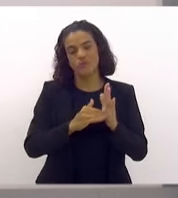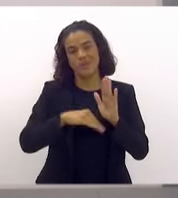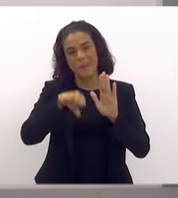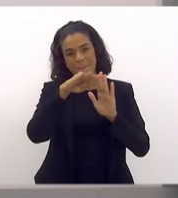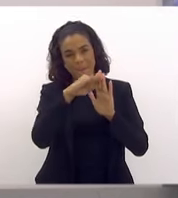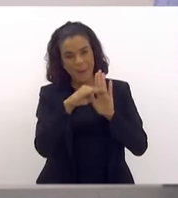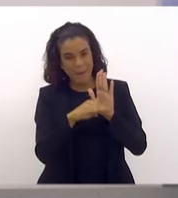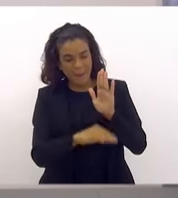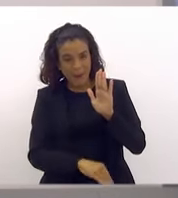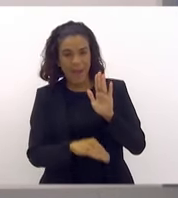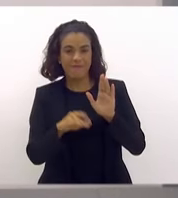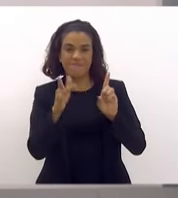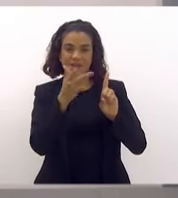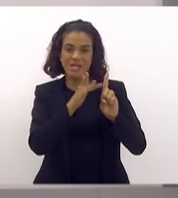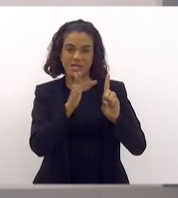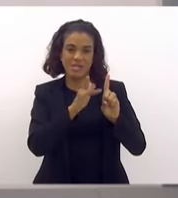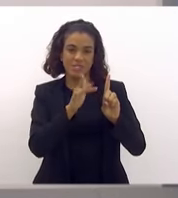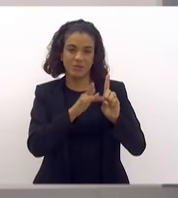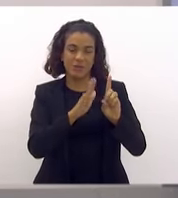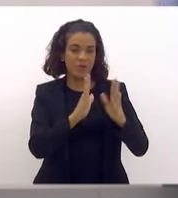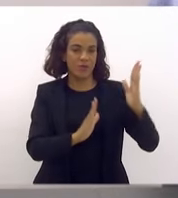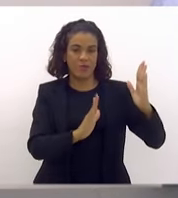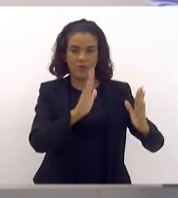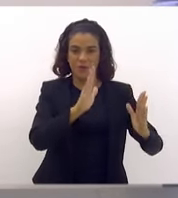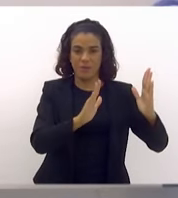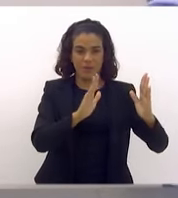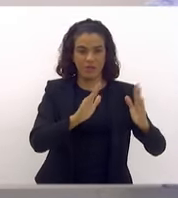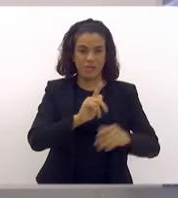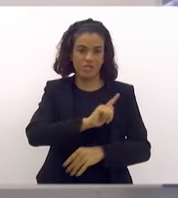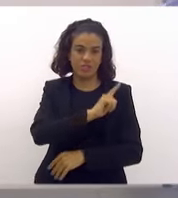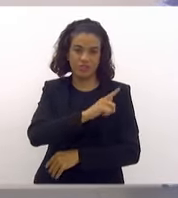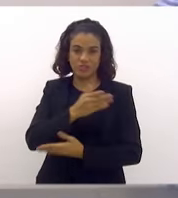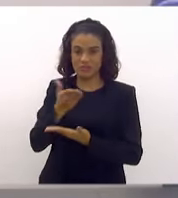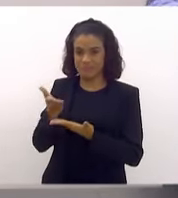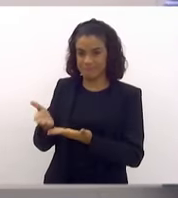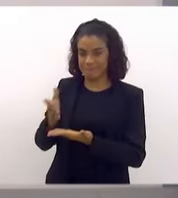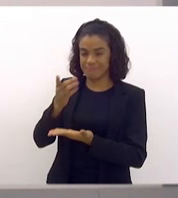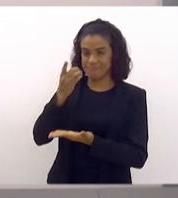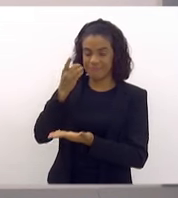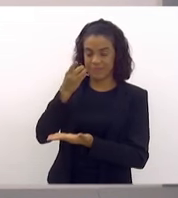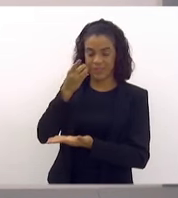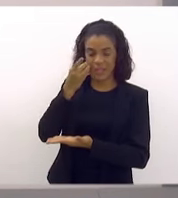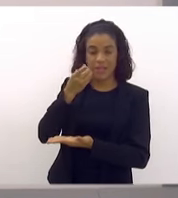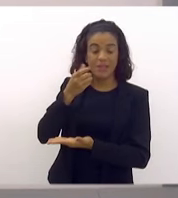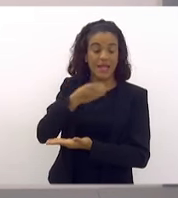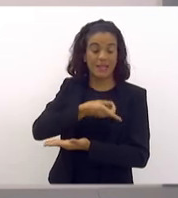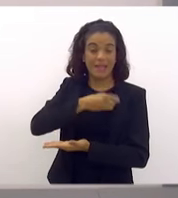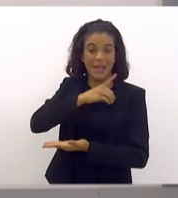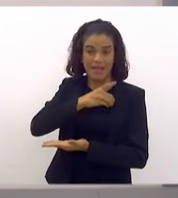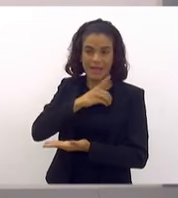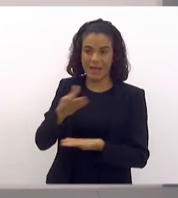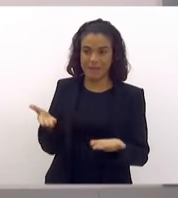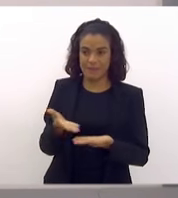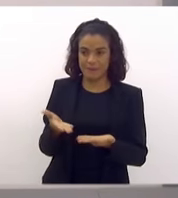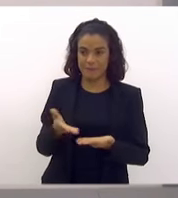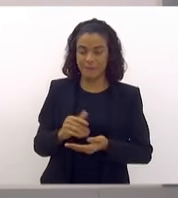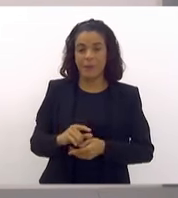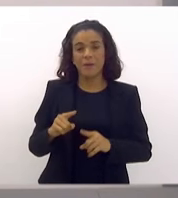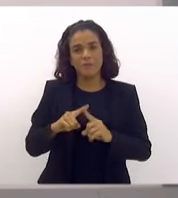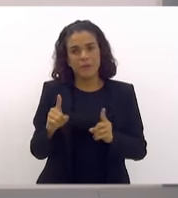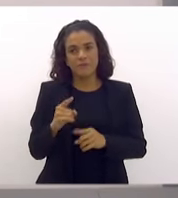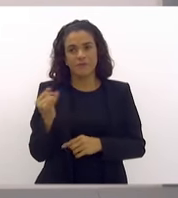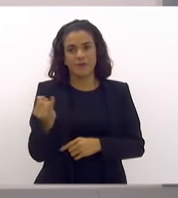foram no bojo da gestão e administração da delegada atual mas foi